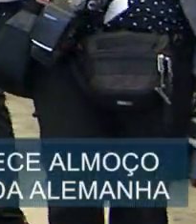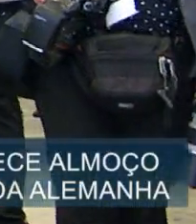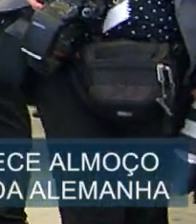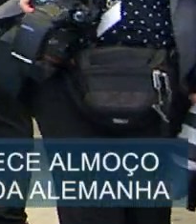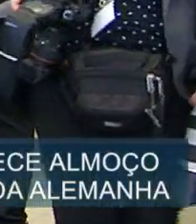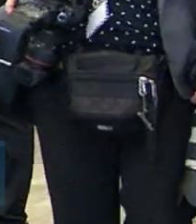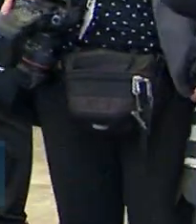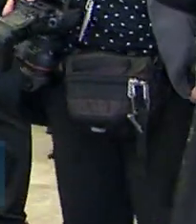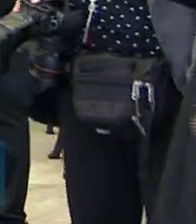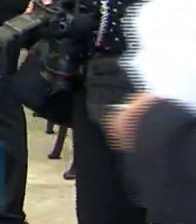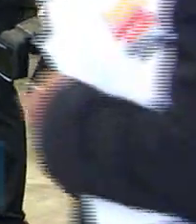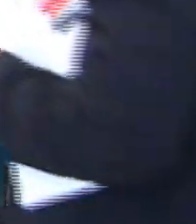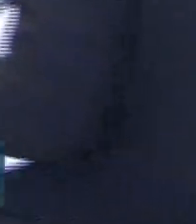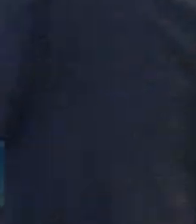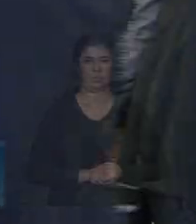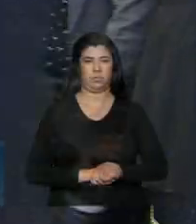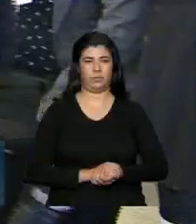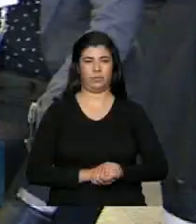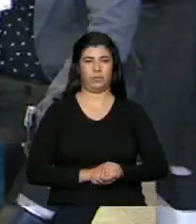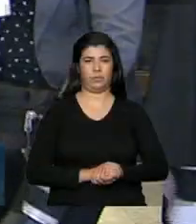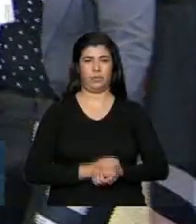Boa tarde a todos.